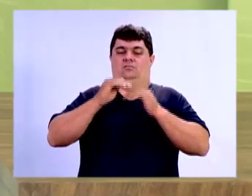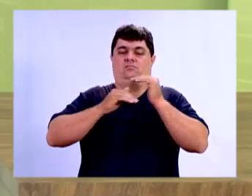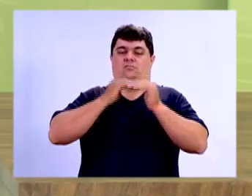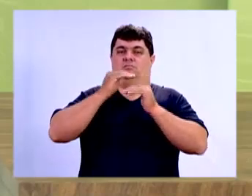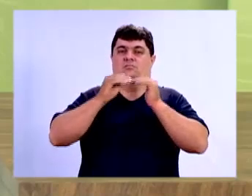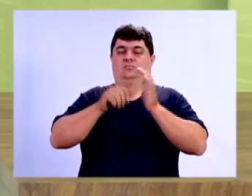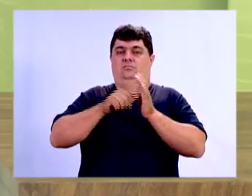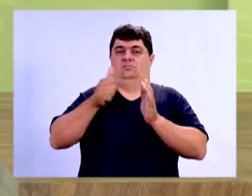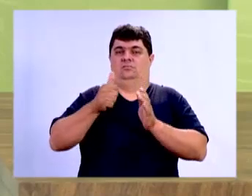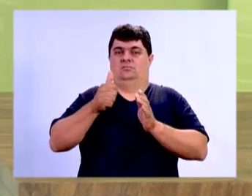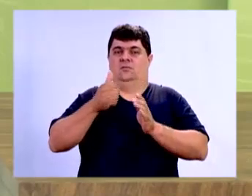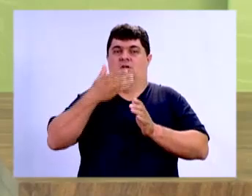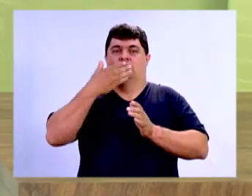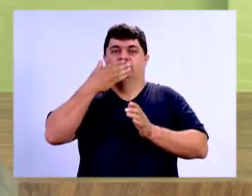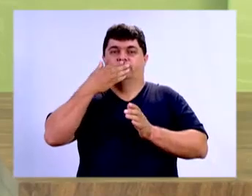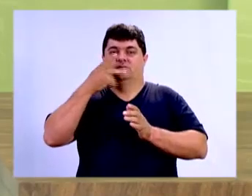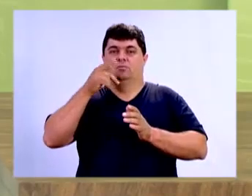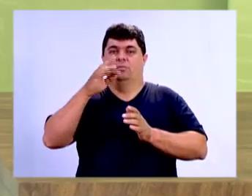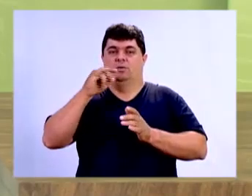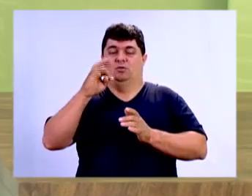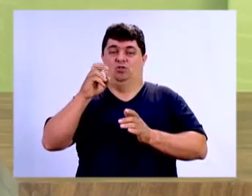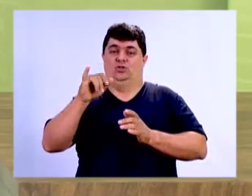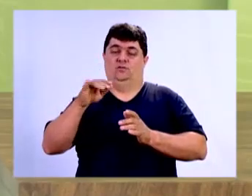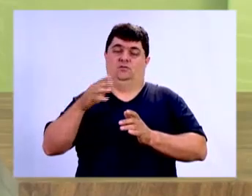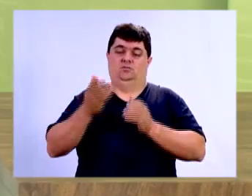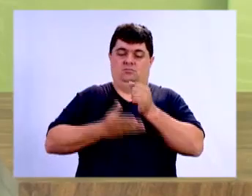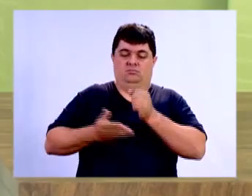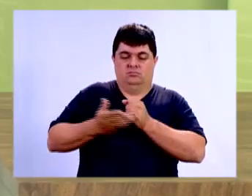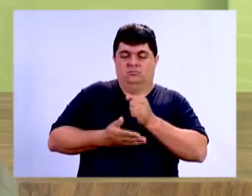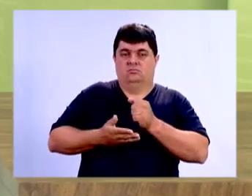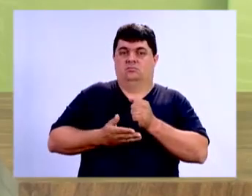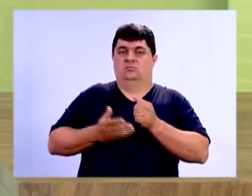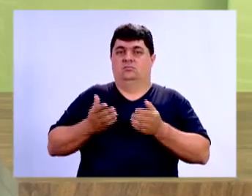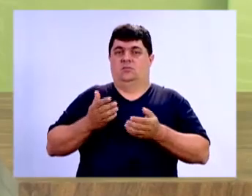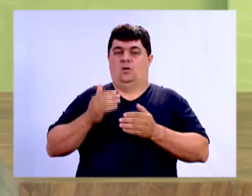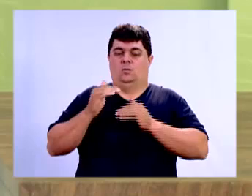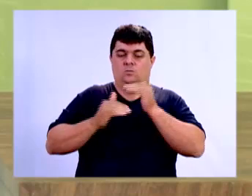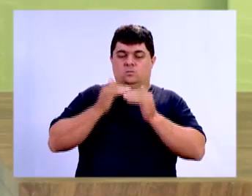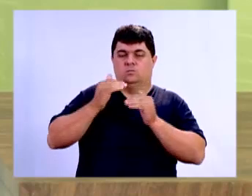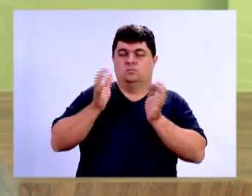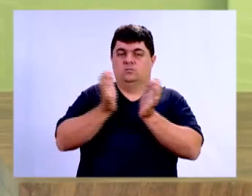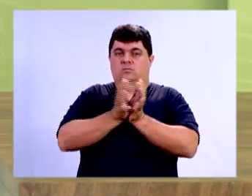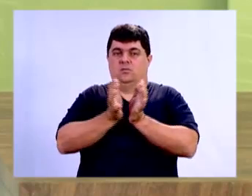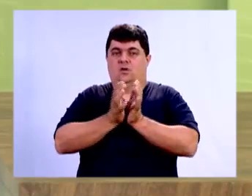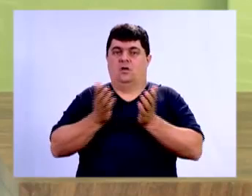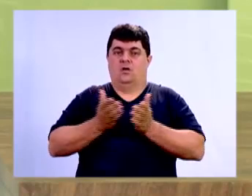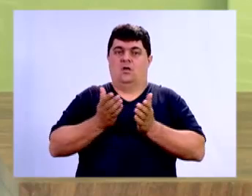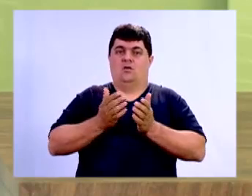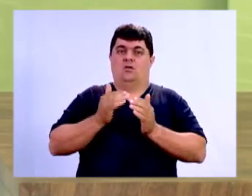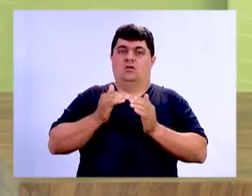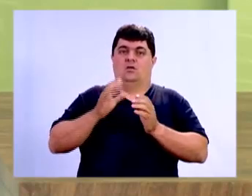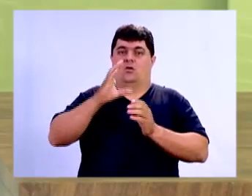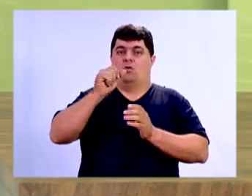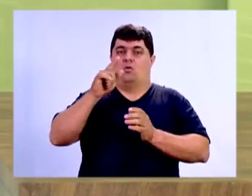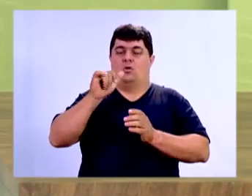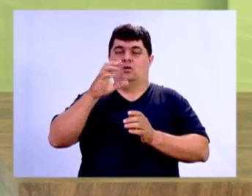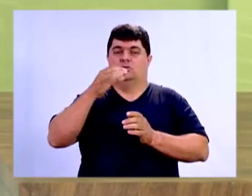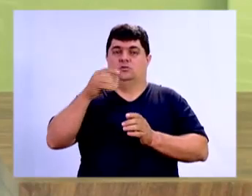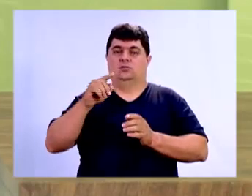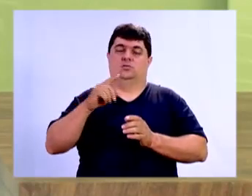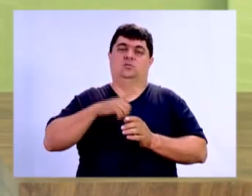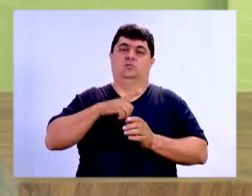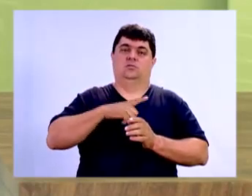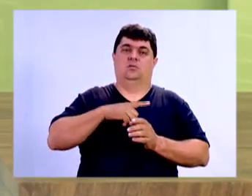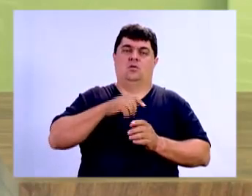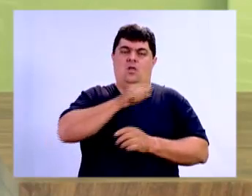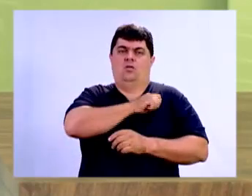Primeiro nós vimos os tipos primitivos, depois nós vimos como é que se constroem as classes, agora nós estamos vendo coleções de objetos. E aí